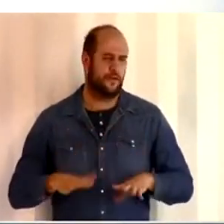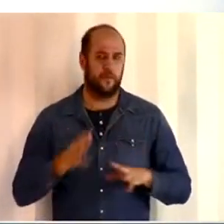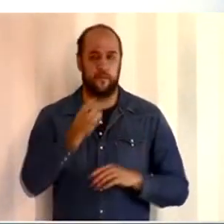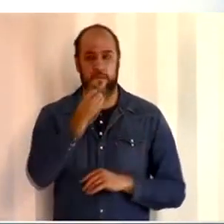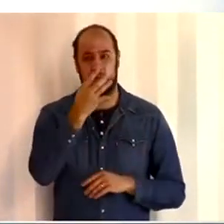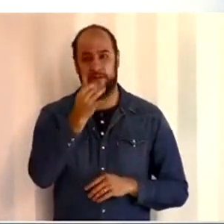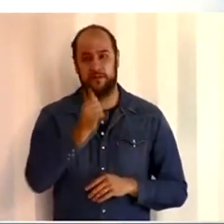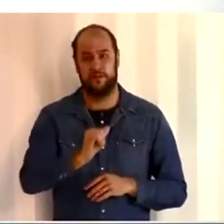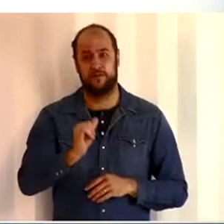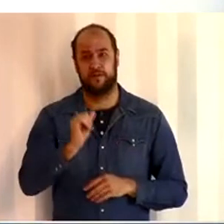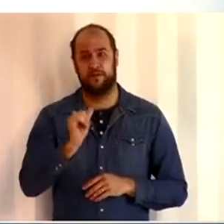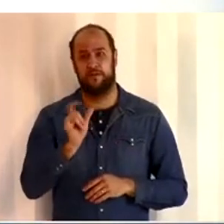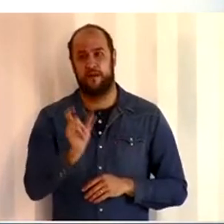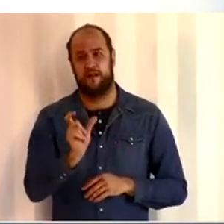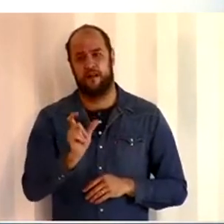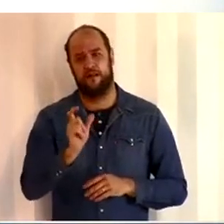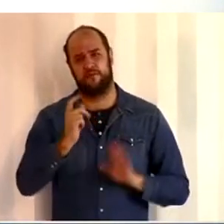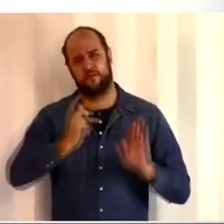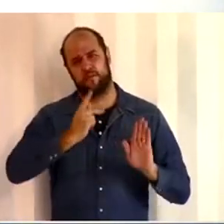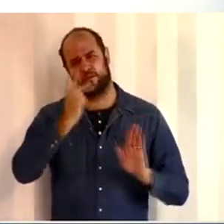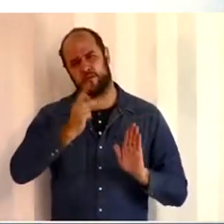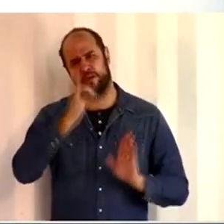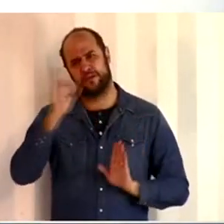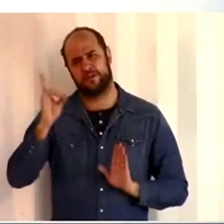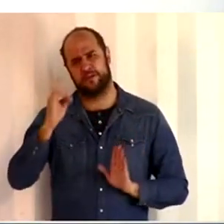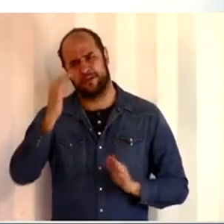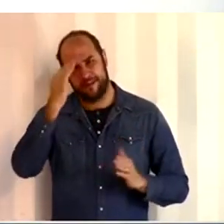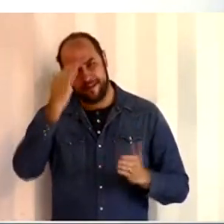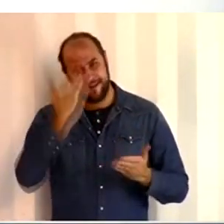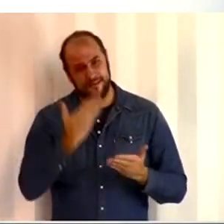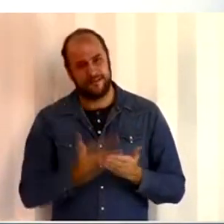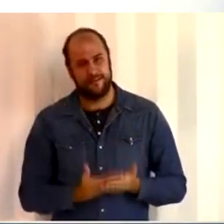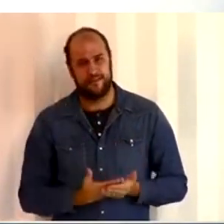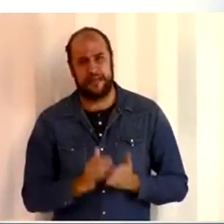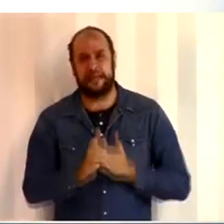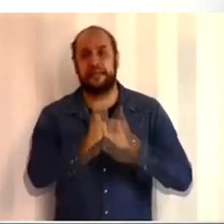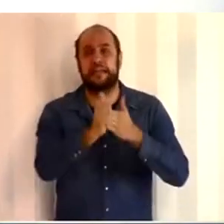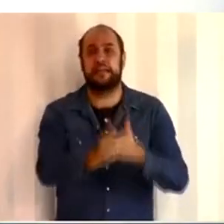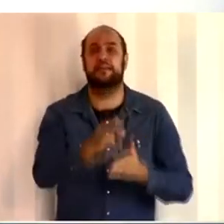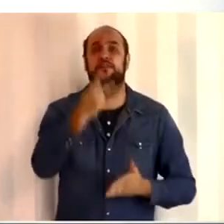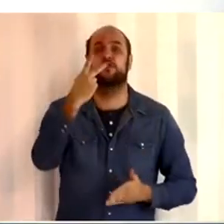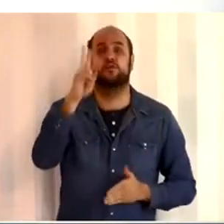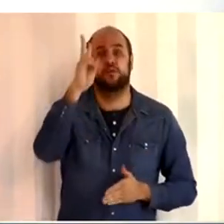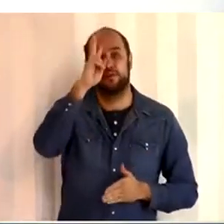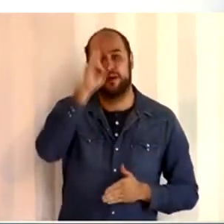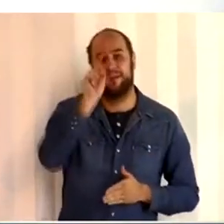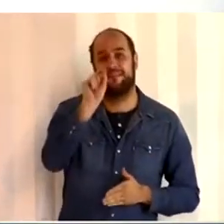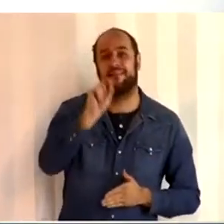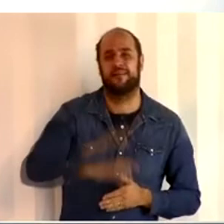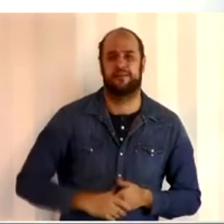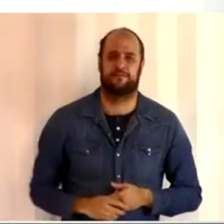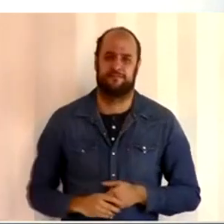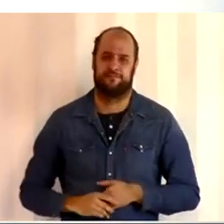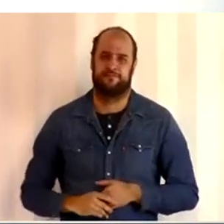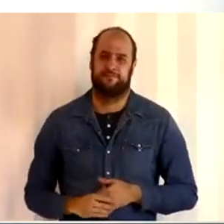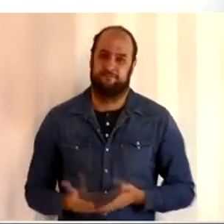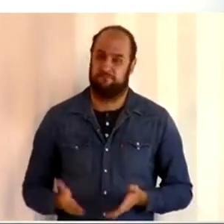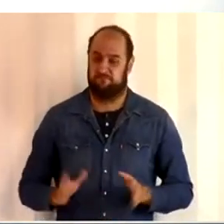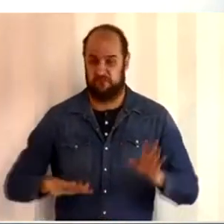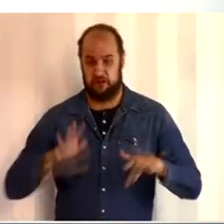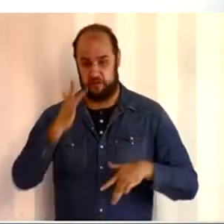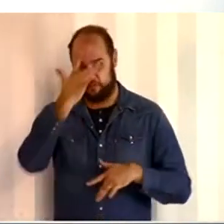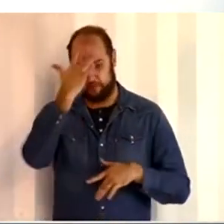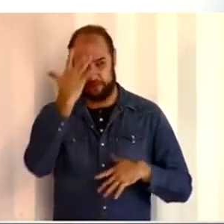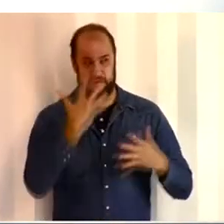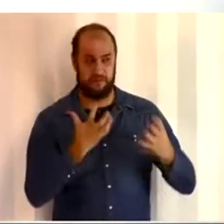bendita palavra, nessa bendita promessa. E creia. Quem é que está dirigindo a sua história? Tem gente por aí que prefere